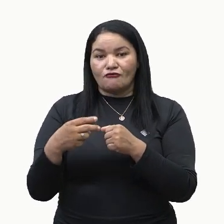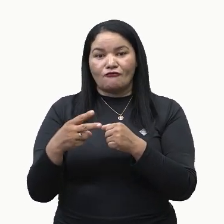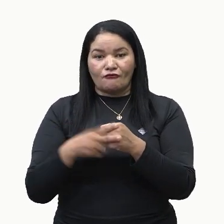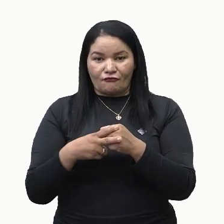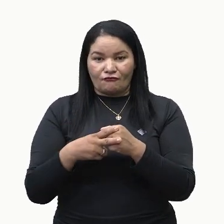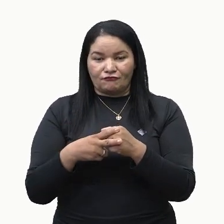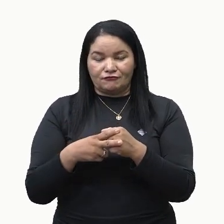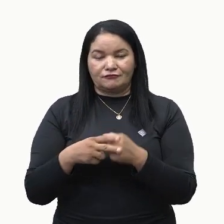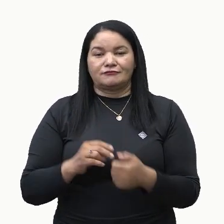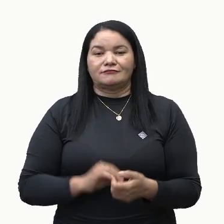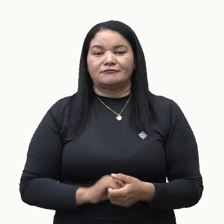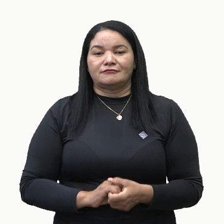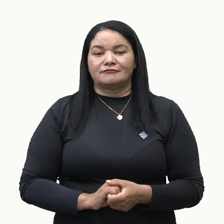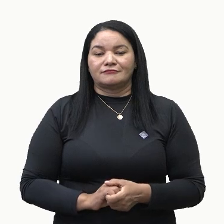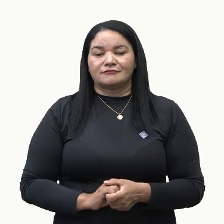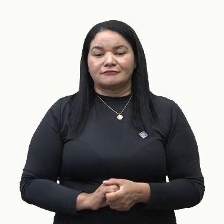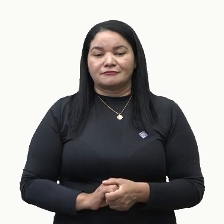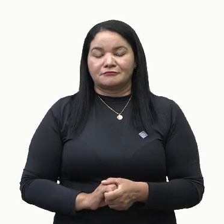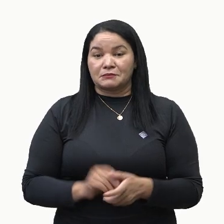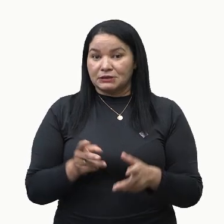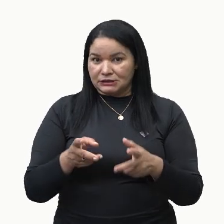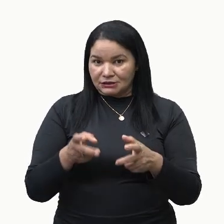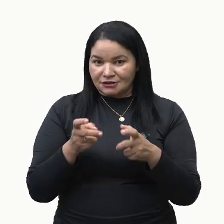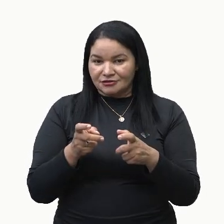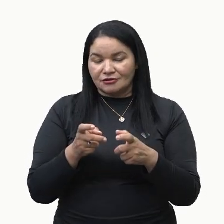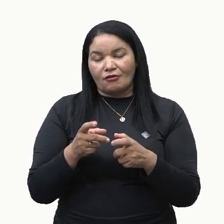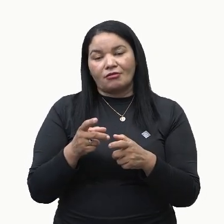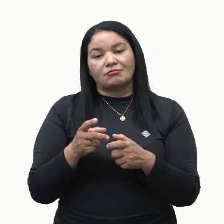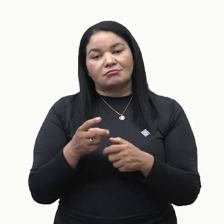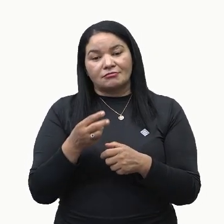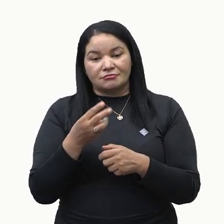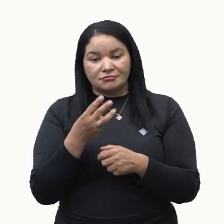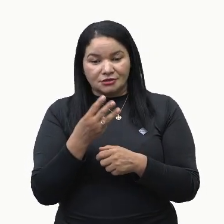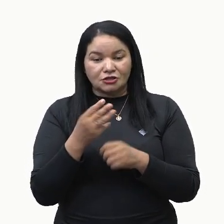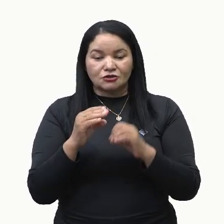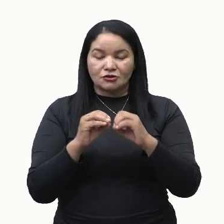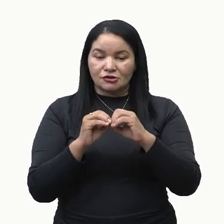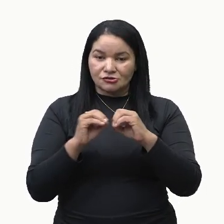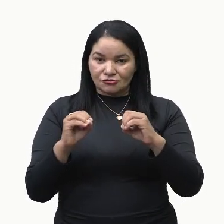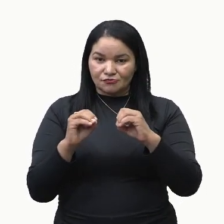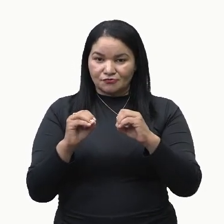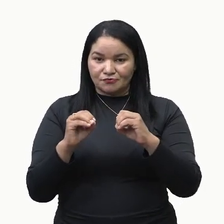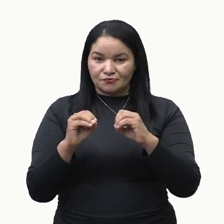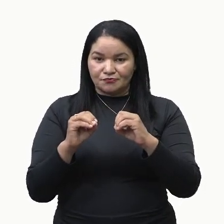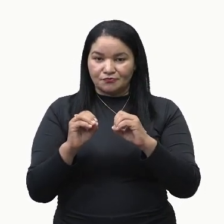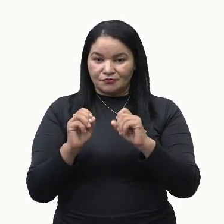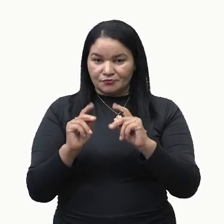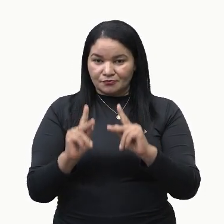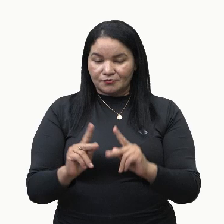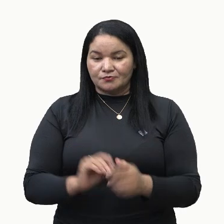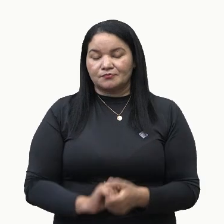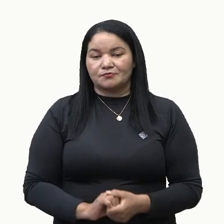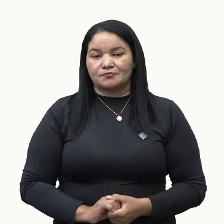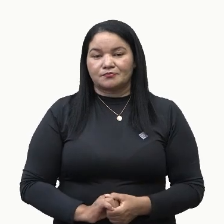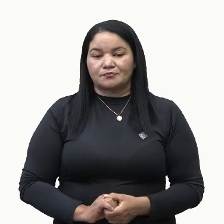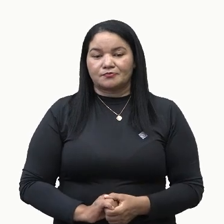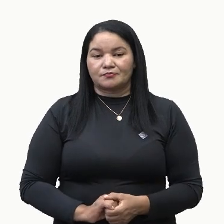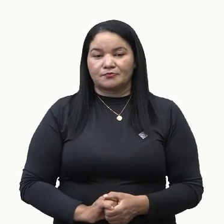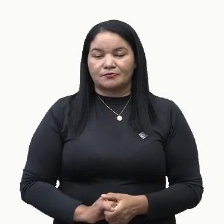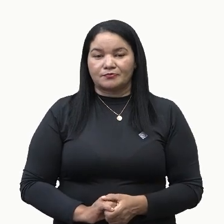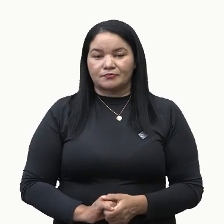três verbos. Notaram? Então, temos aí três orações nesse período aí. Três